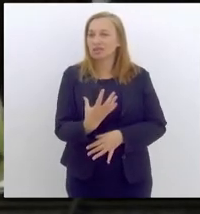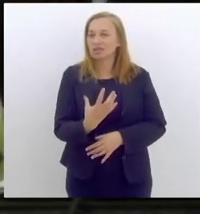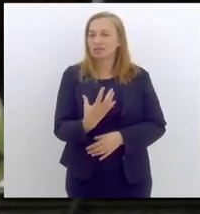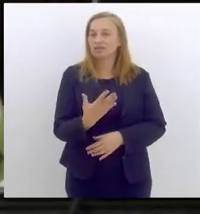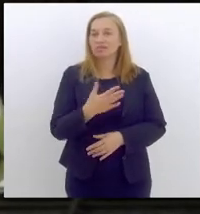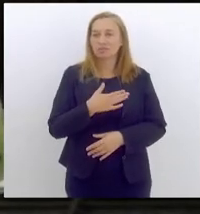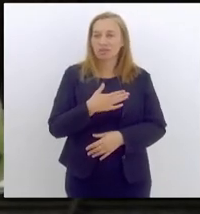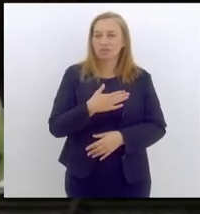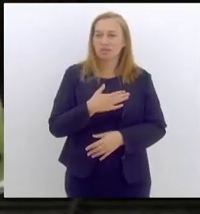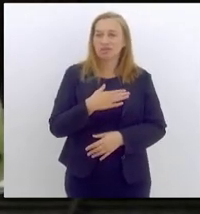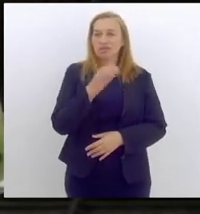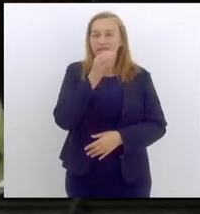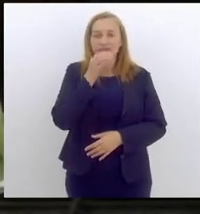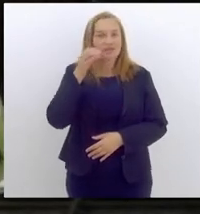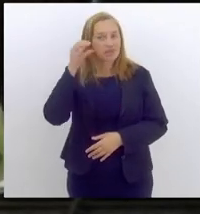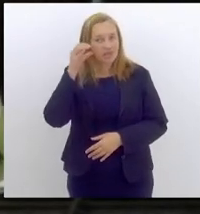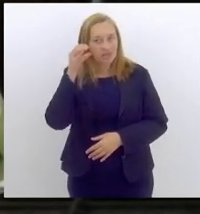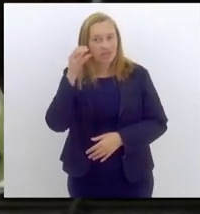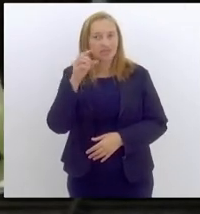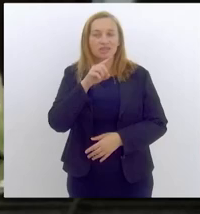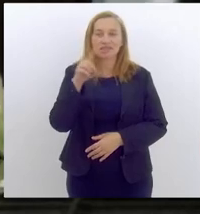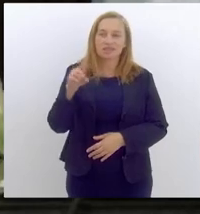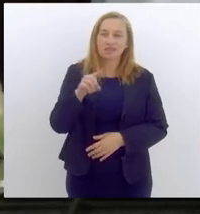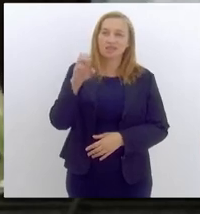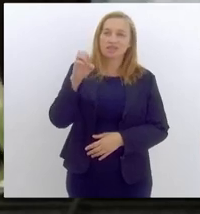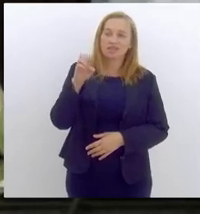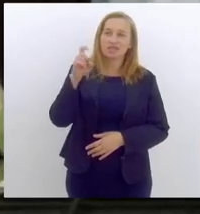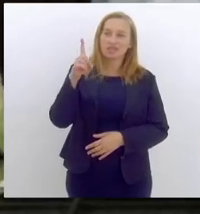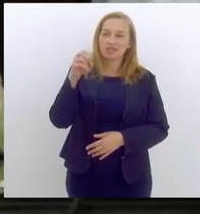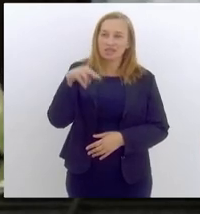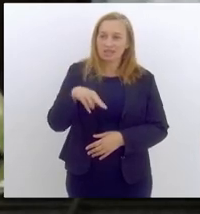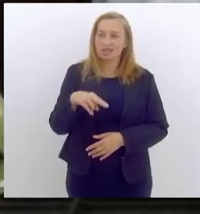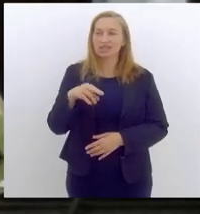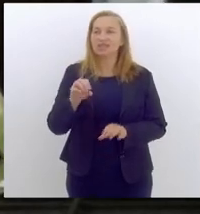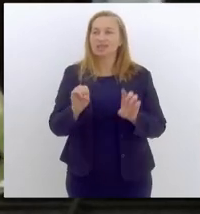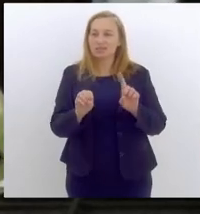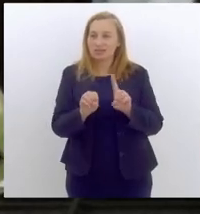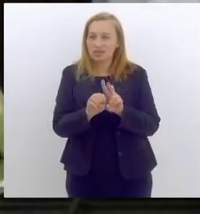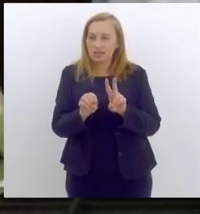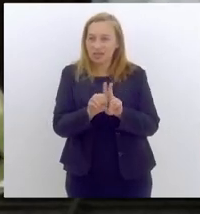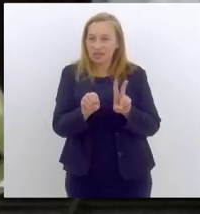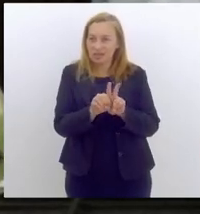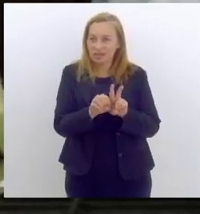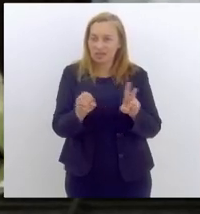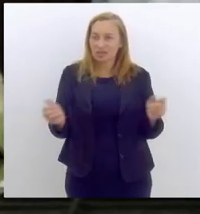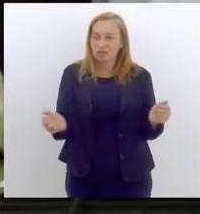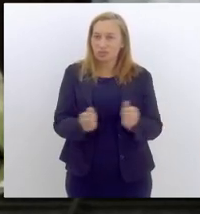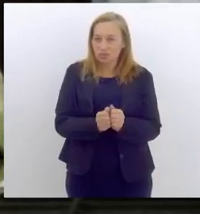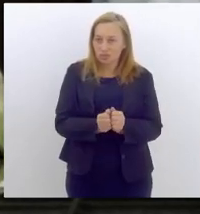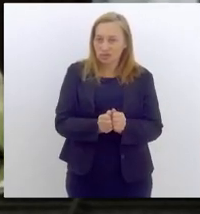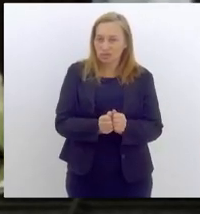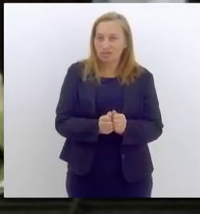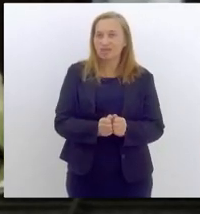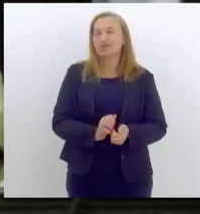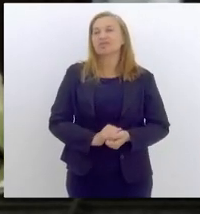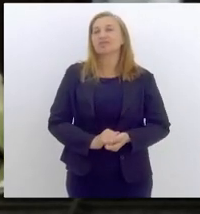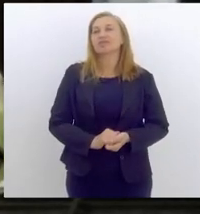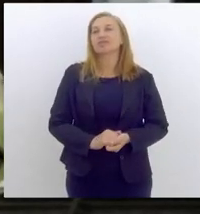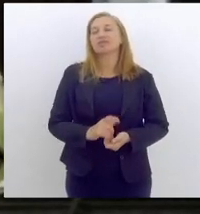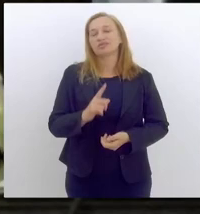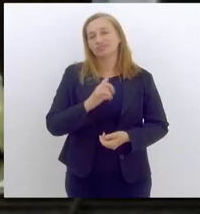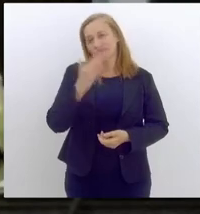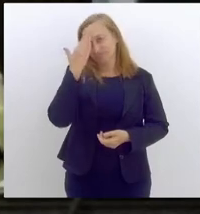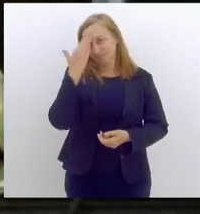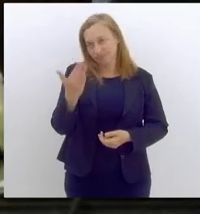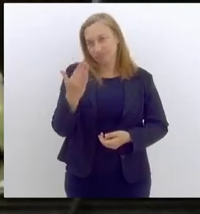com a Célia Jordão, com a Zeidan, que está na mesa, com a Índia, nós vamos construir juntas. E temos que agradecer